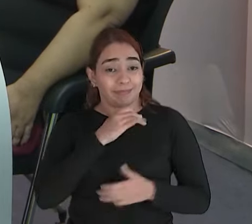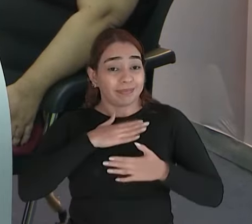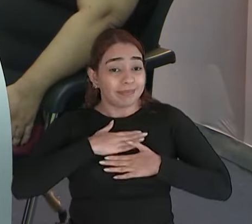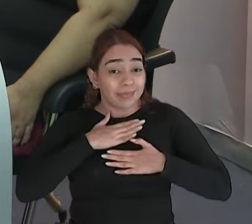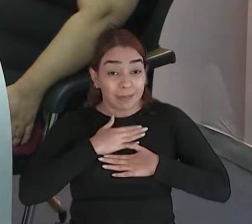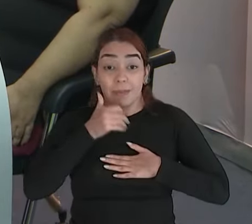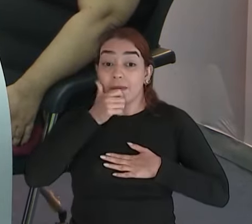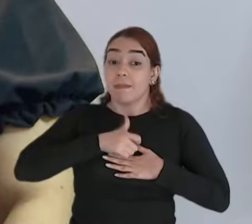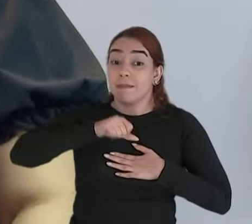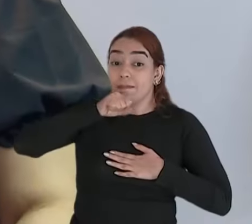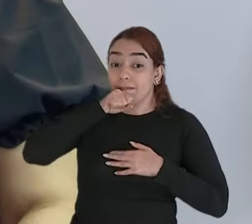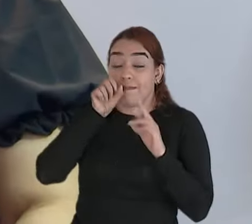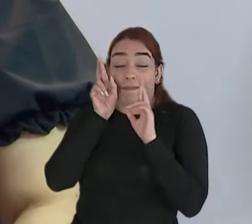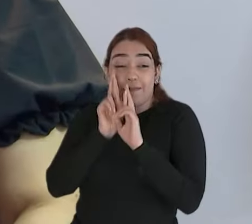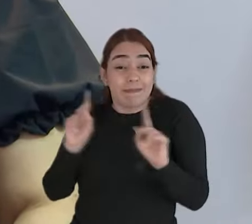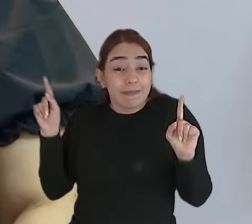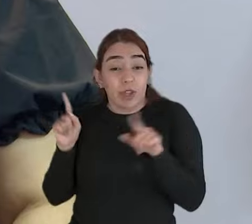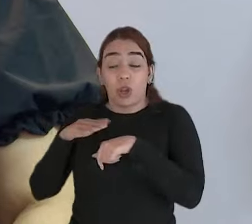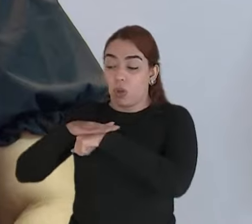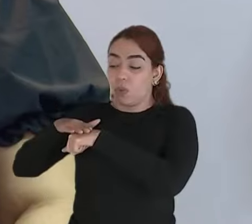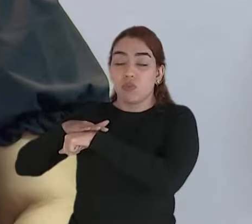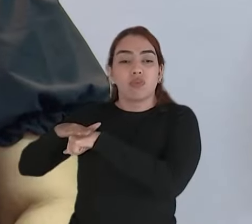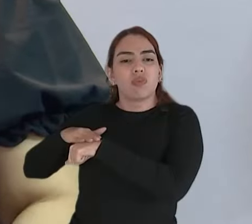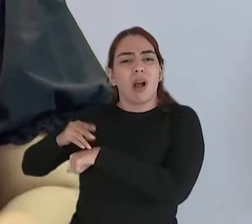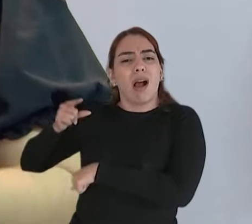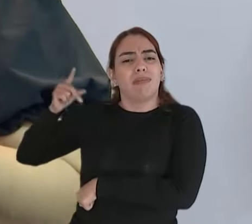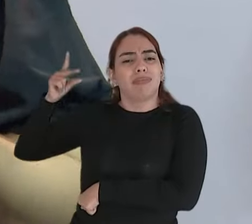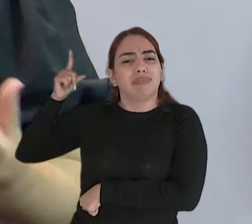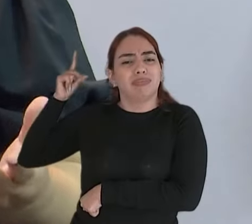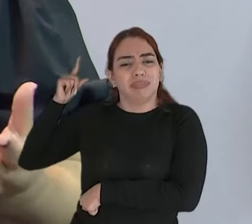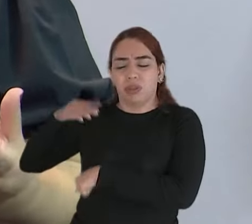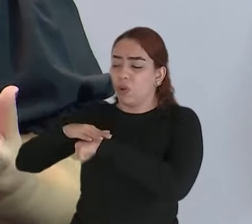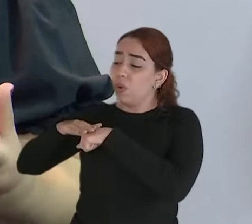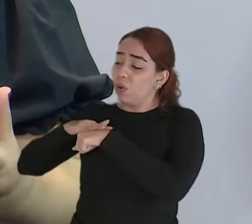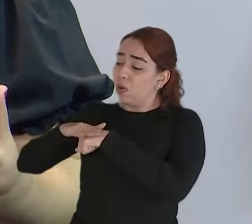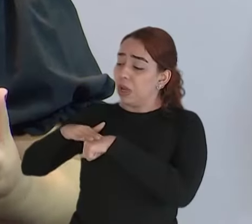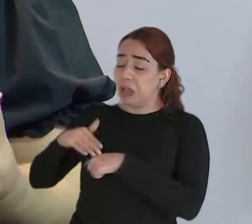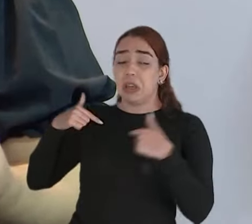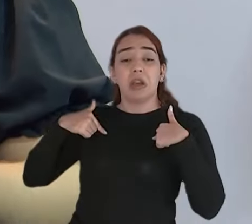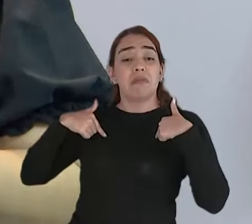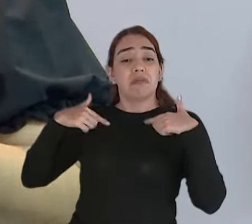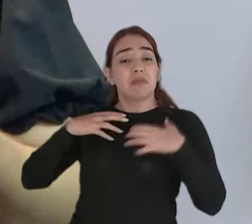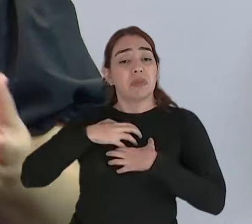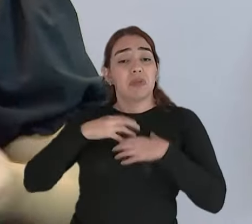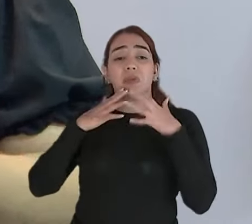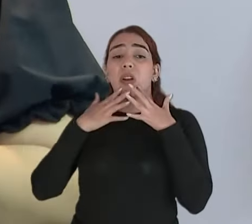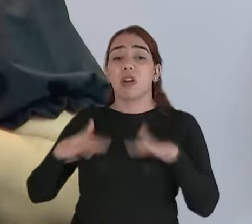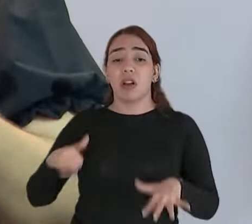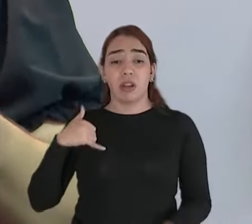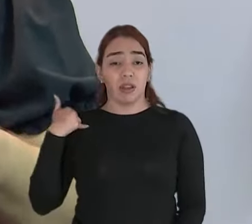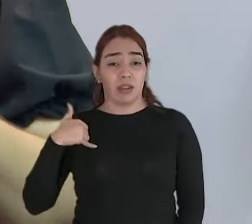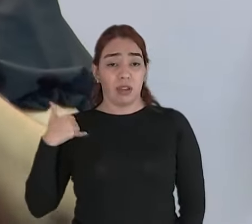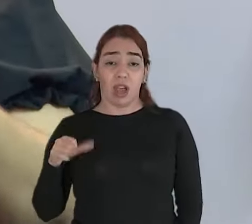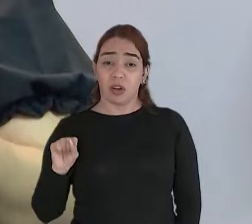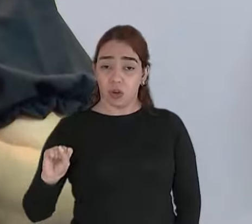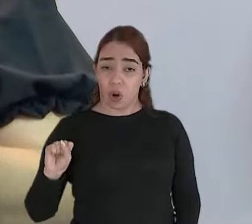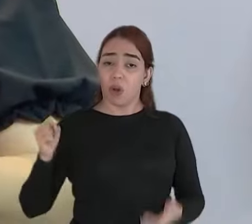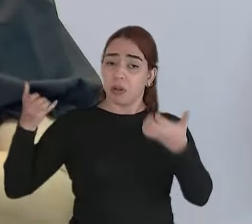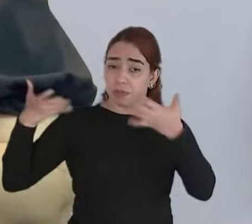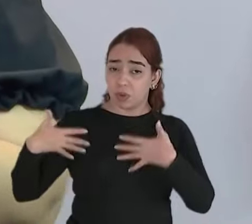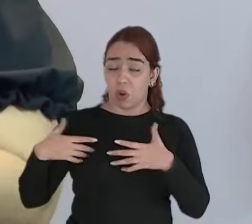seu tempo, mas ela sempre conversou sobre isso com a gente. Acho que é por isso que eu tenho essa naturalidade. Com 8 anos, ela sentou e contou. É assim